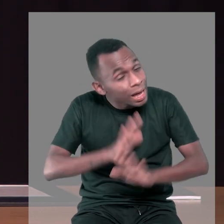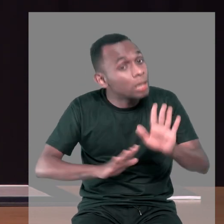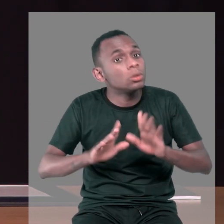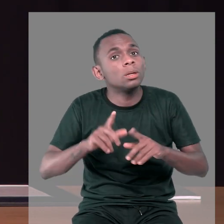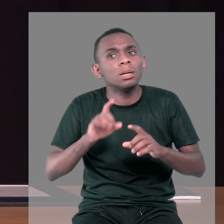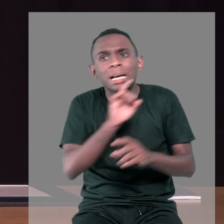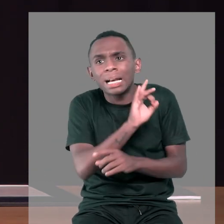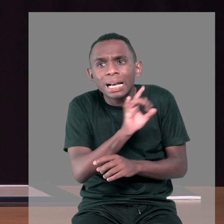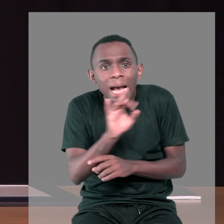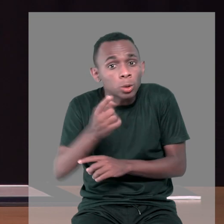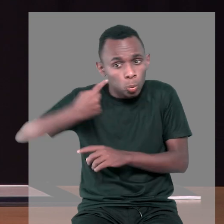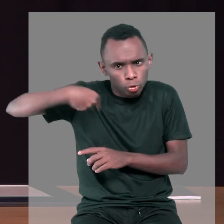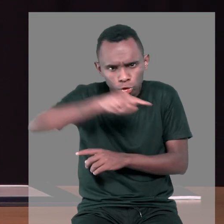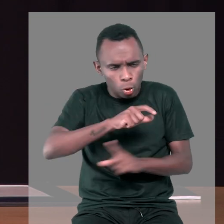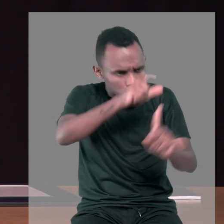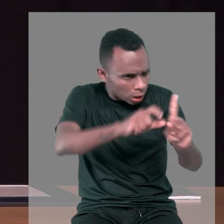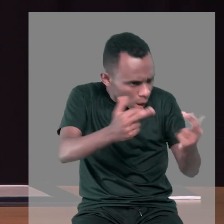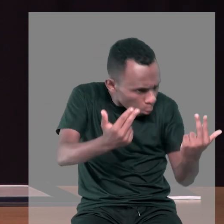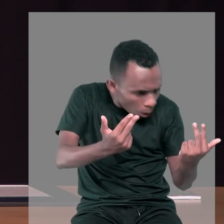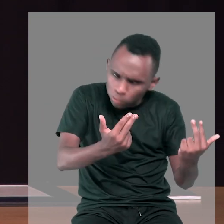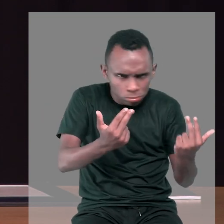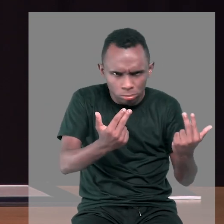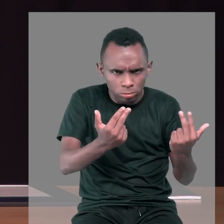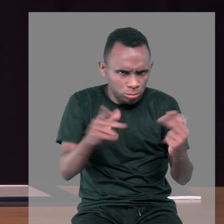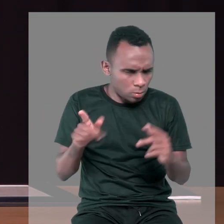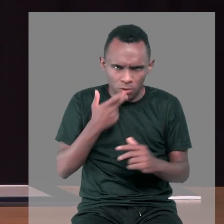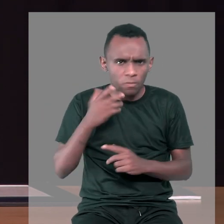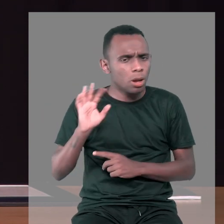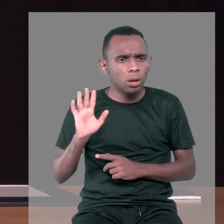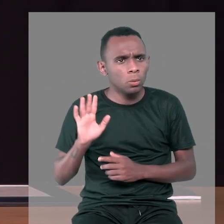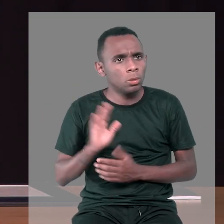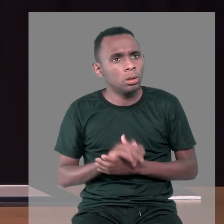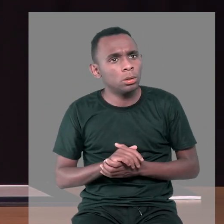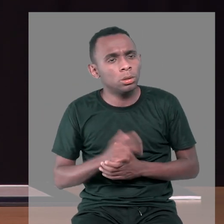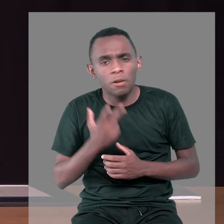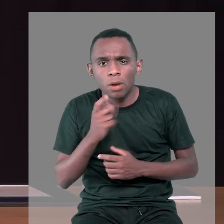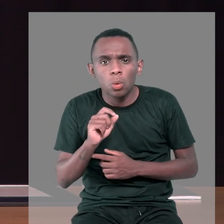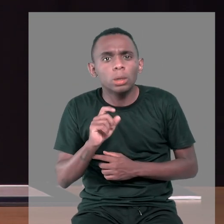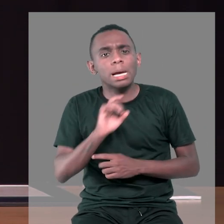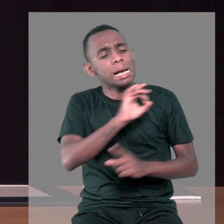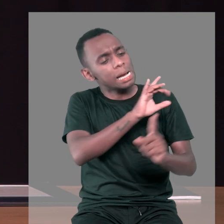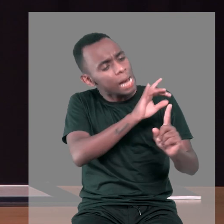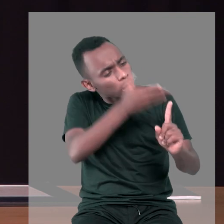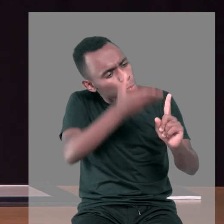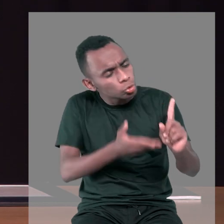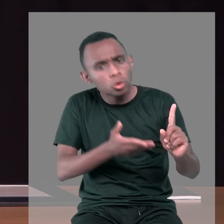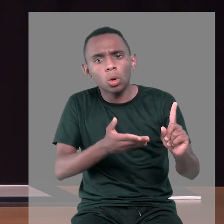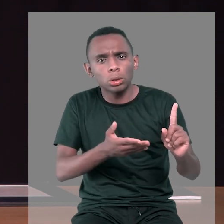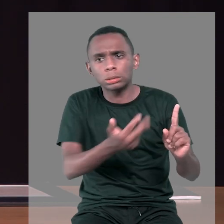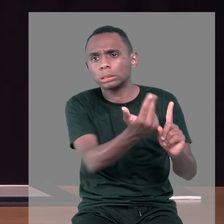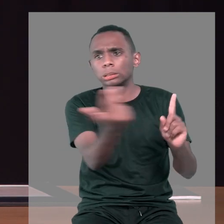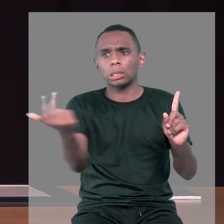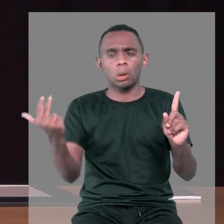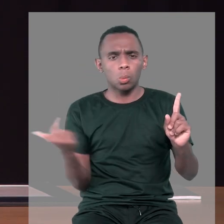dizer que cada um de nós é um Eichmann. Ela não diz isso. Ela não está dizendo que cada um de nós é um Eichmann em